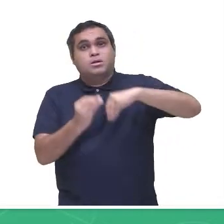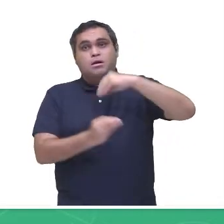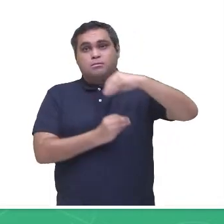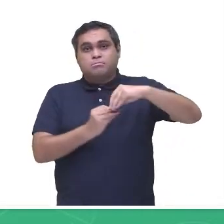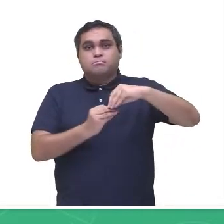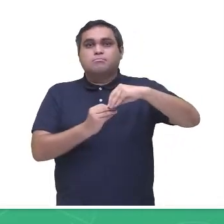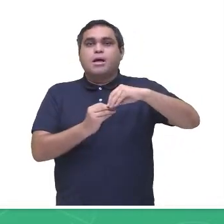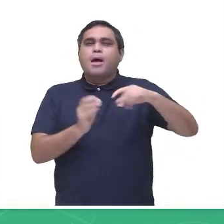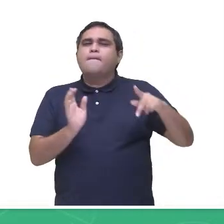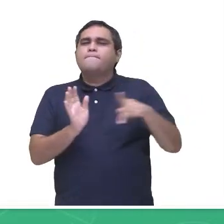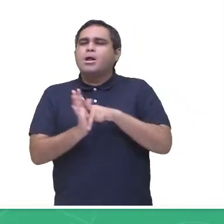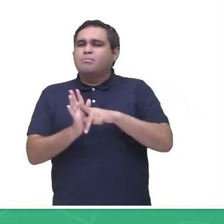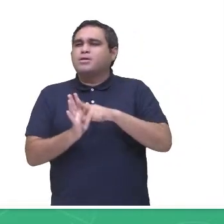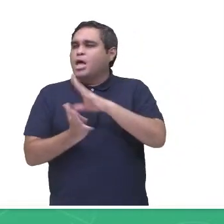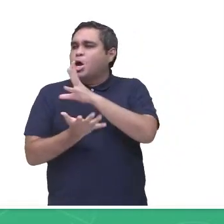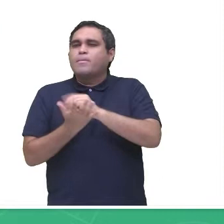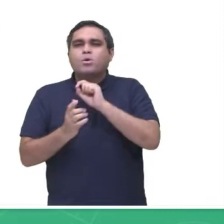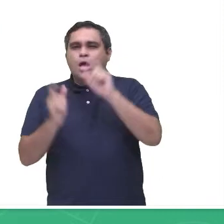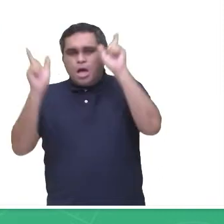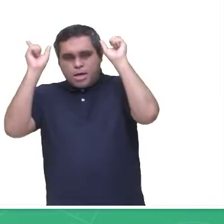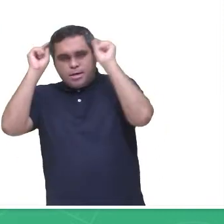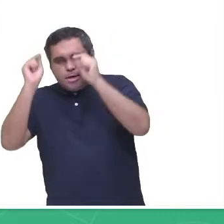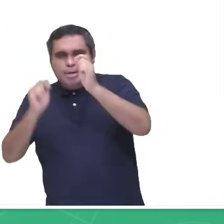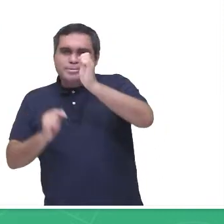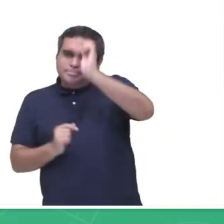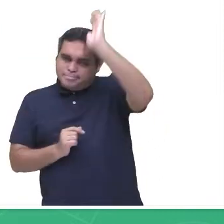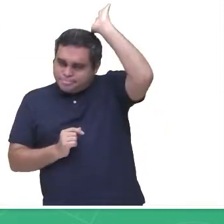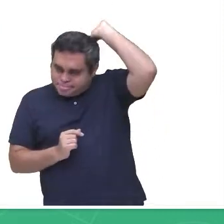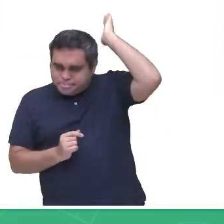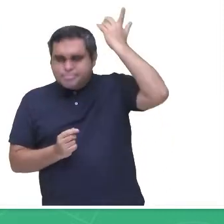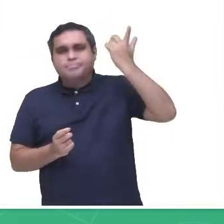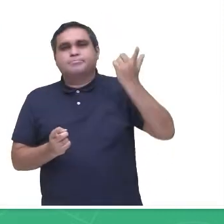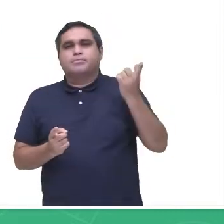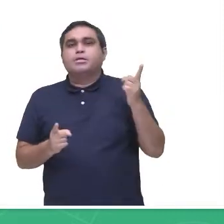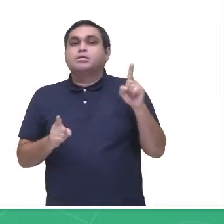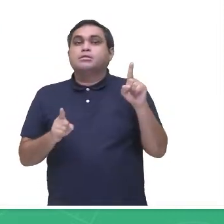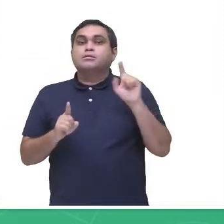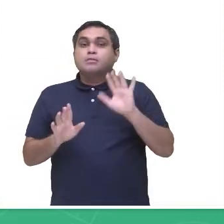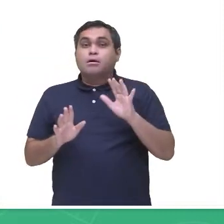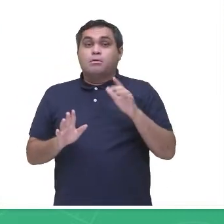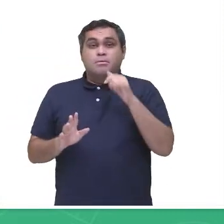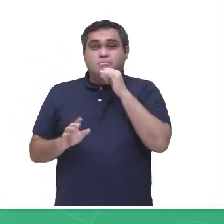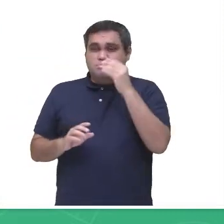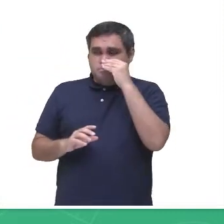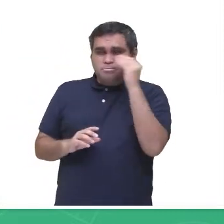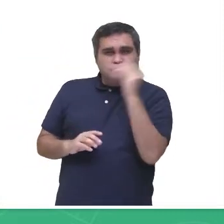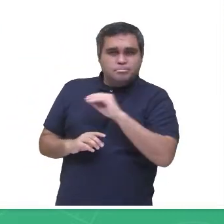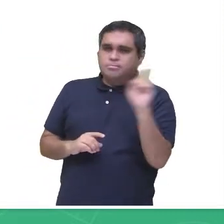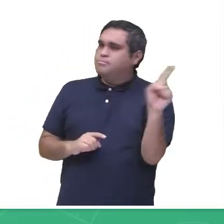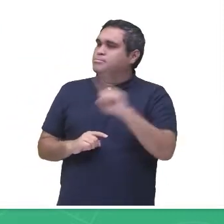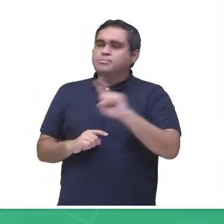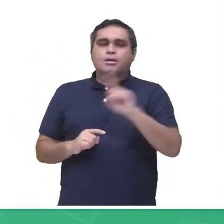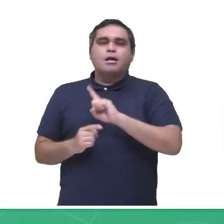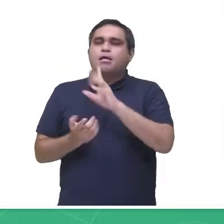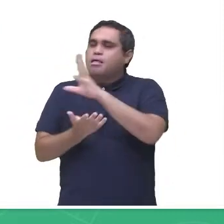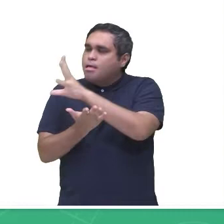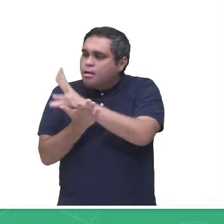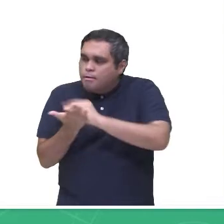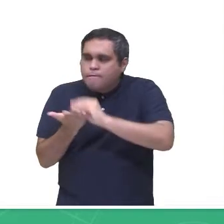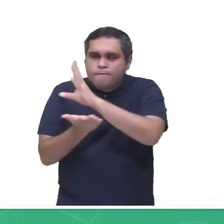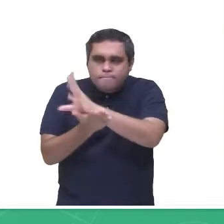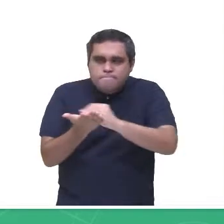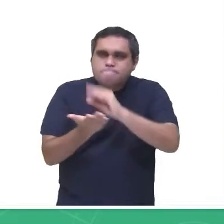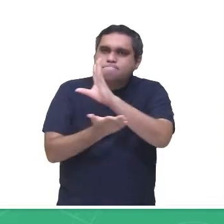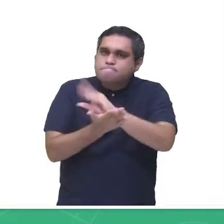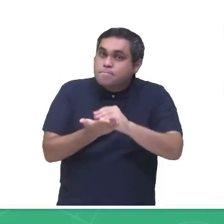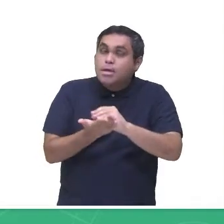Grécia. Neoclássico, renascimento, que vai estar presente. Então, ele não vai abandonar isso, mas ele vai colocar as alegorias,